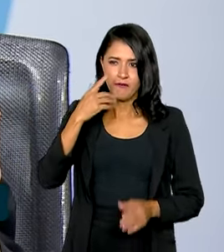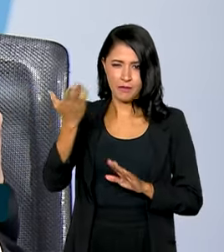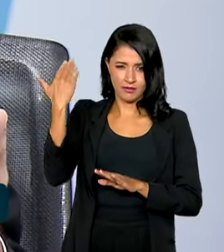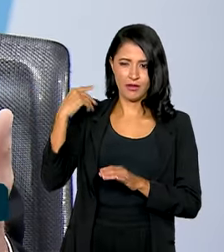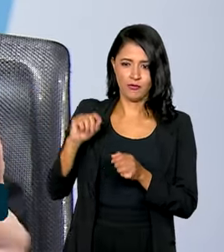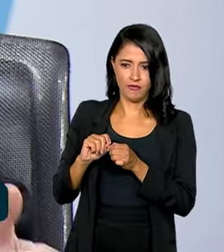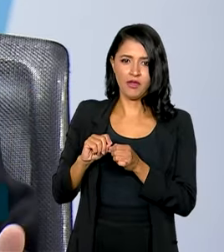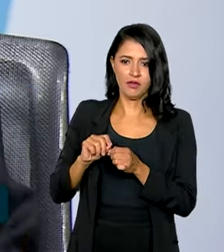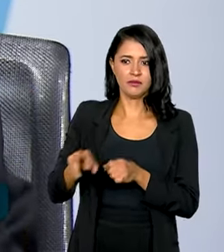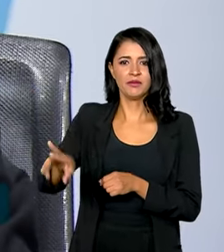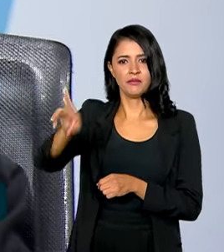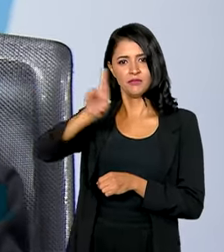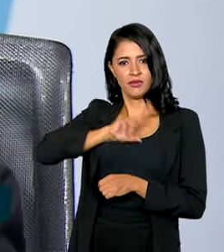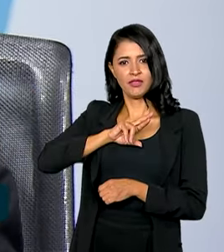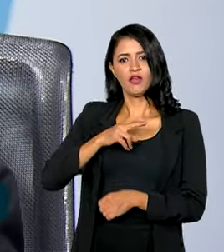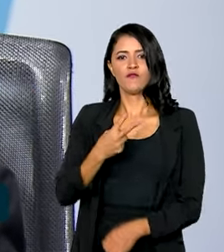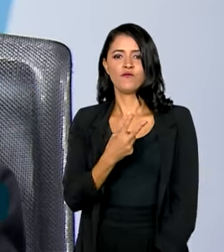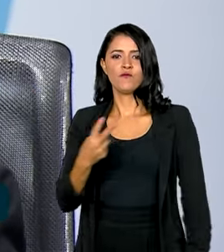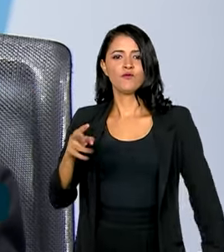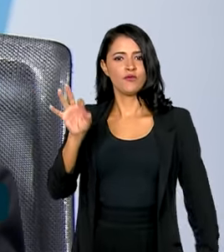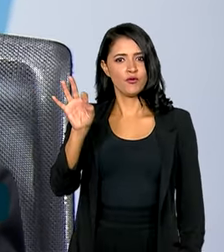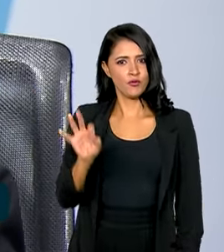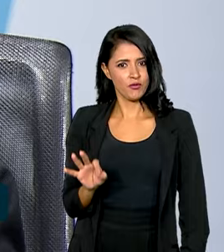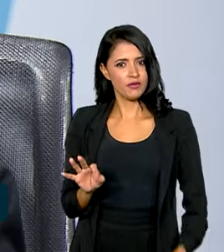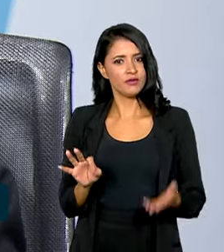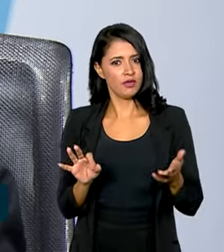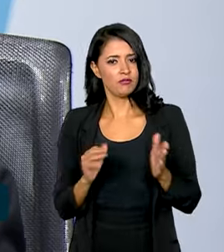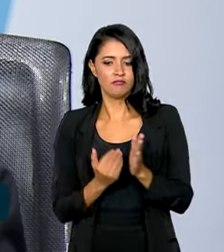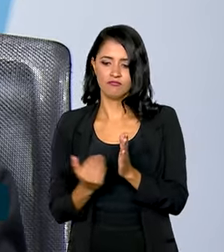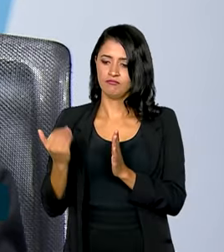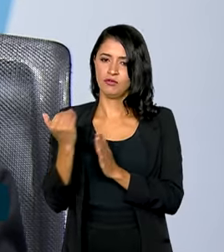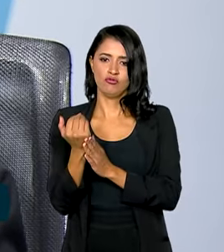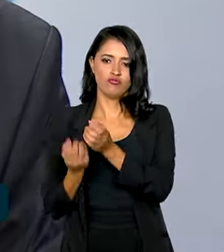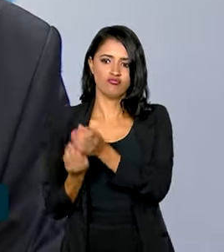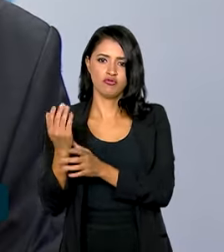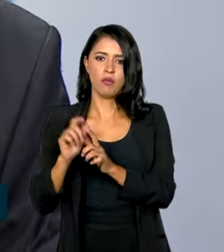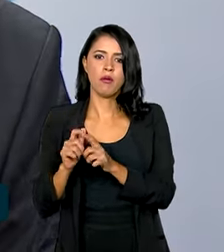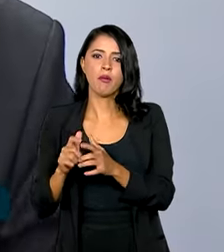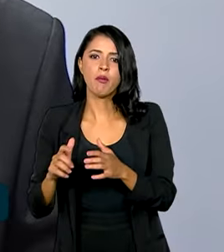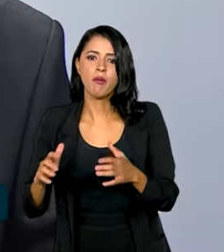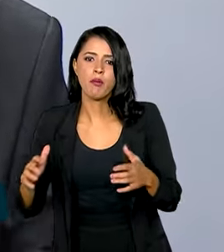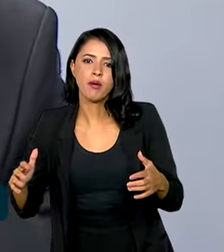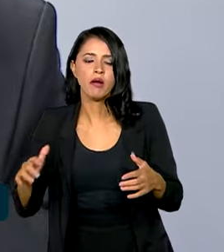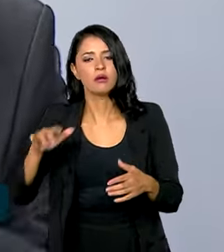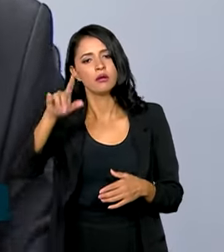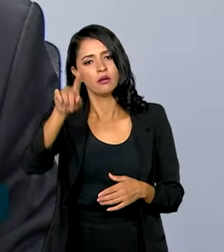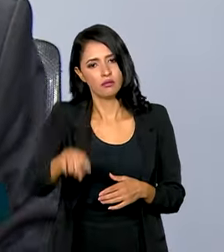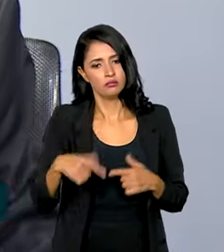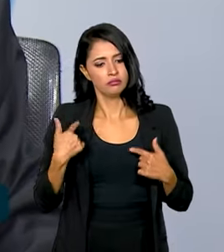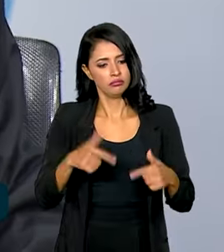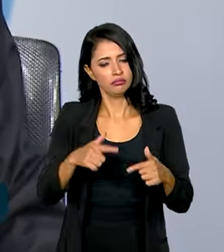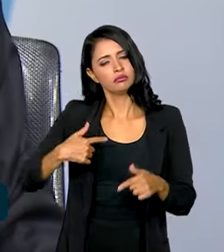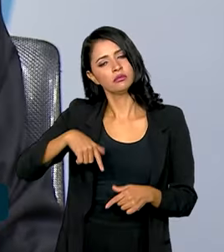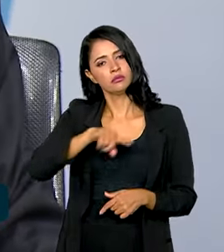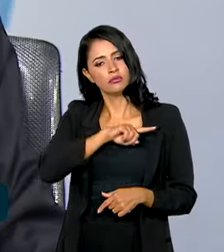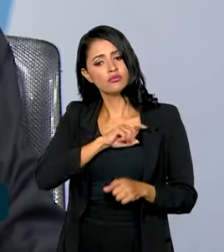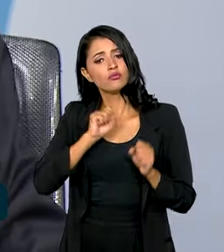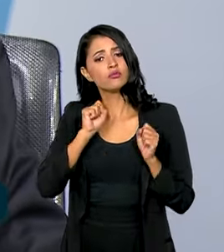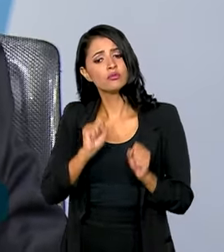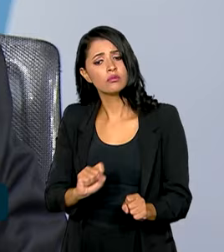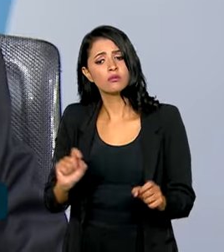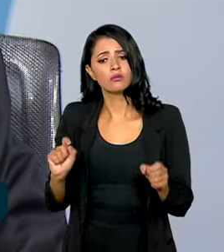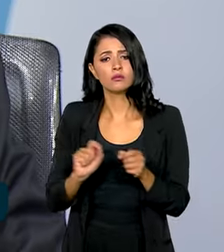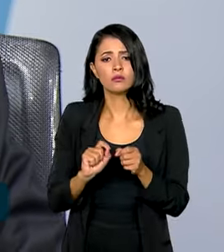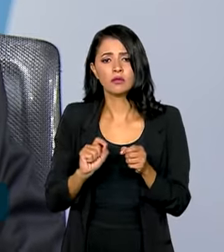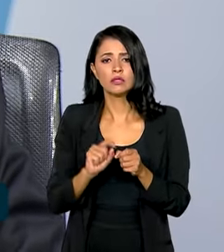resultado 22% Márcio de aumento de produtividade é um trabalho pra gente poder fazer